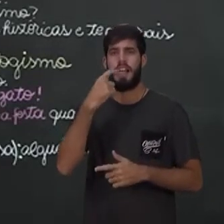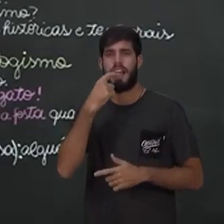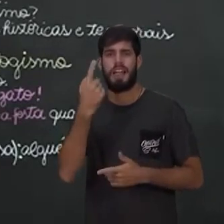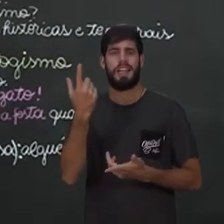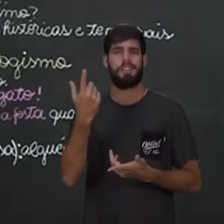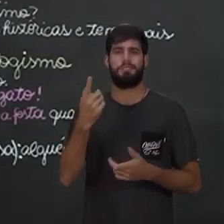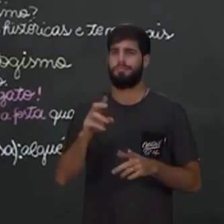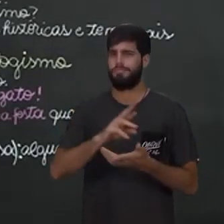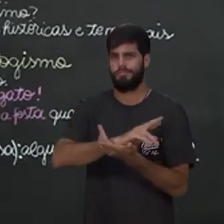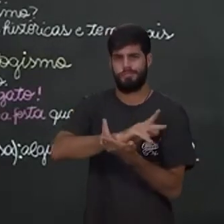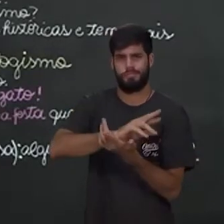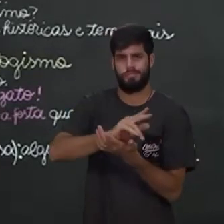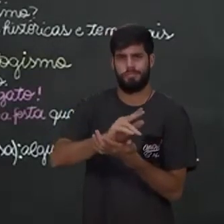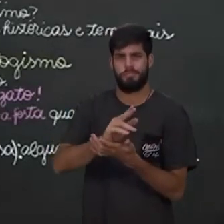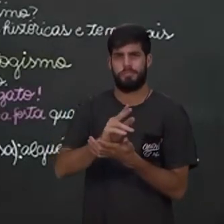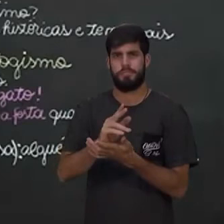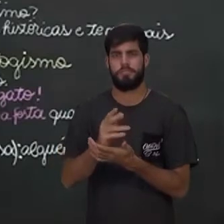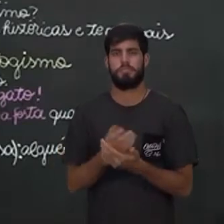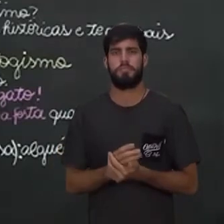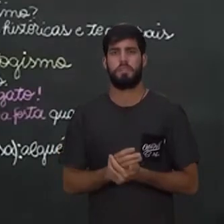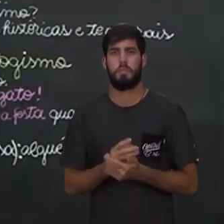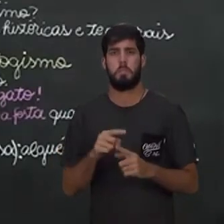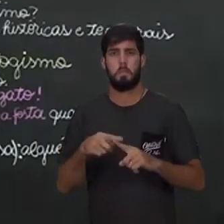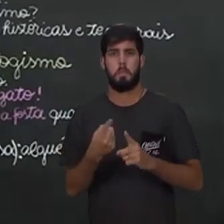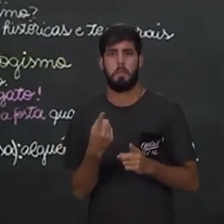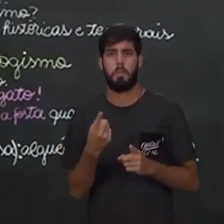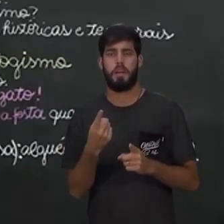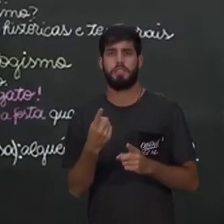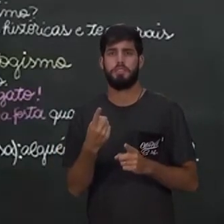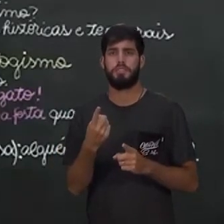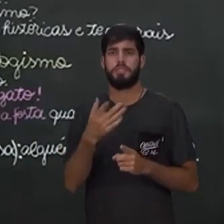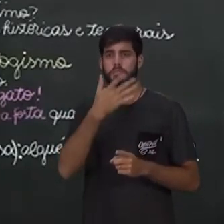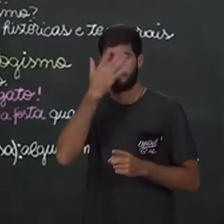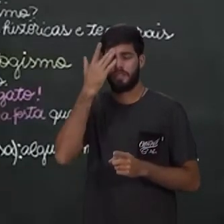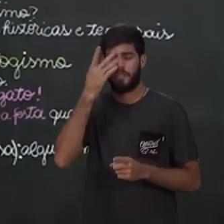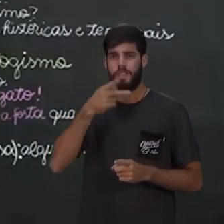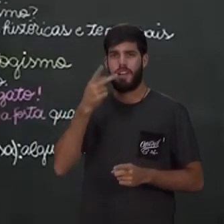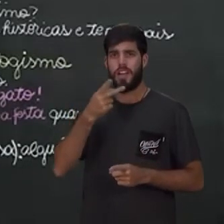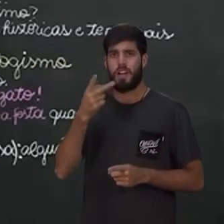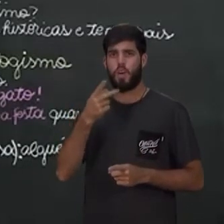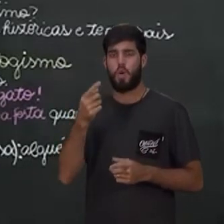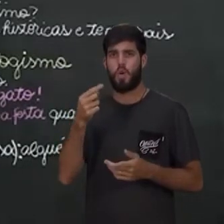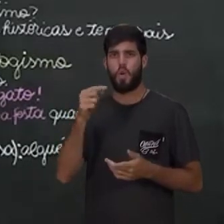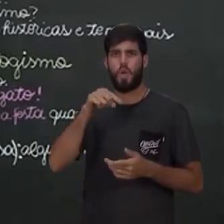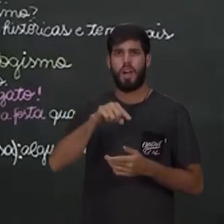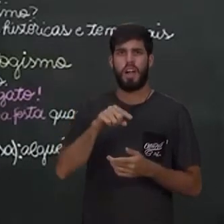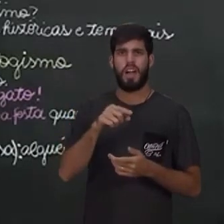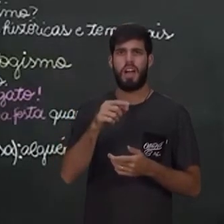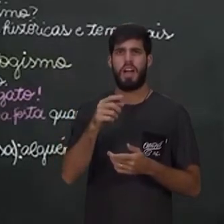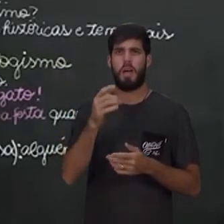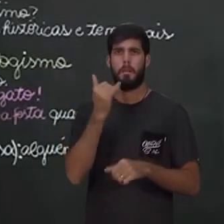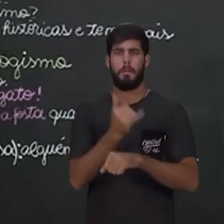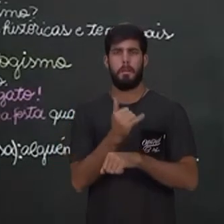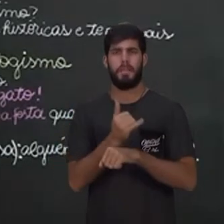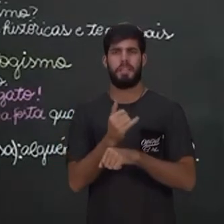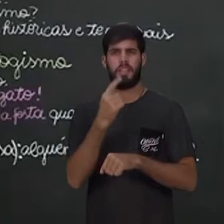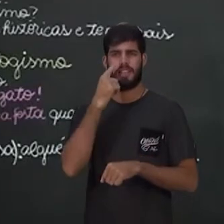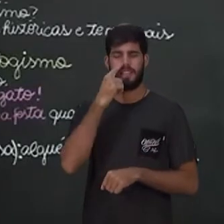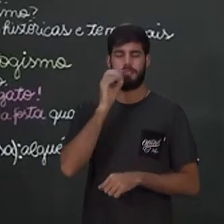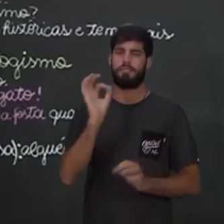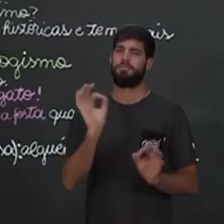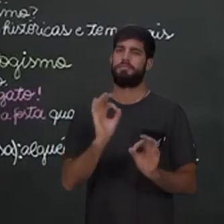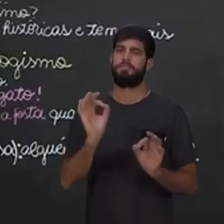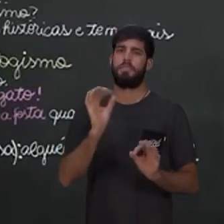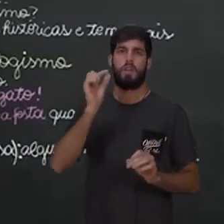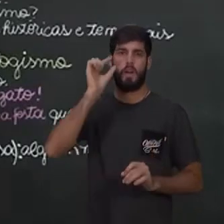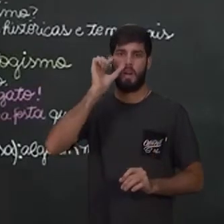furar ou perfurar em inglês. Mas dificilmente alguém vai dizer, vamos colocar um metal no nariz? Não, a gente já consegue utilizar a palavra